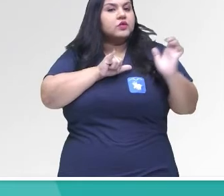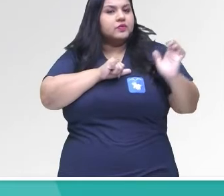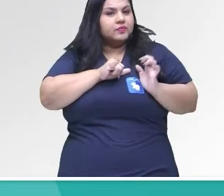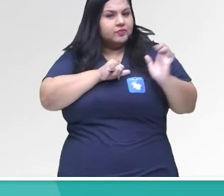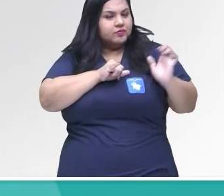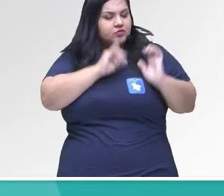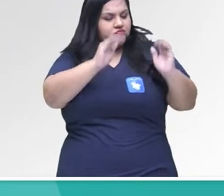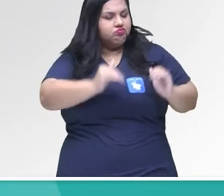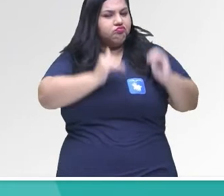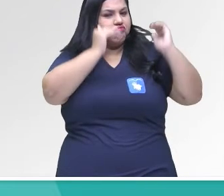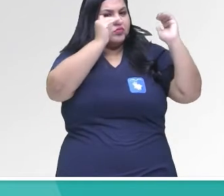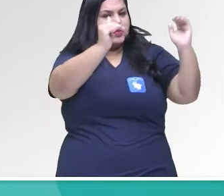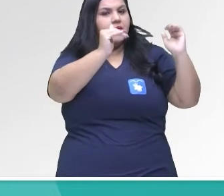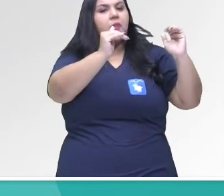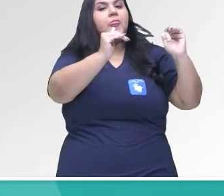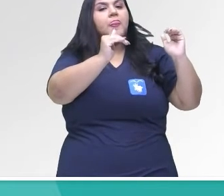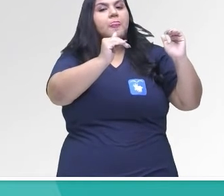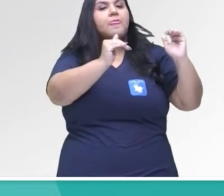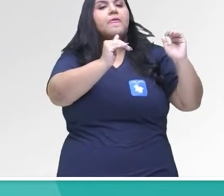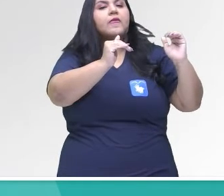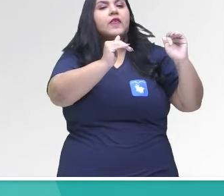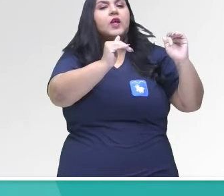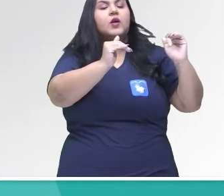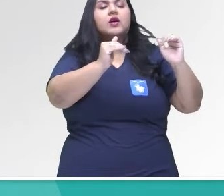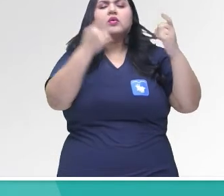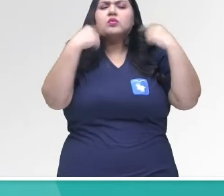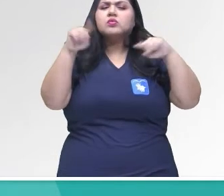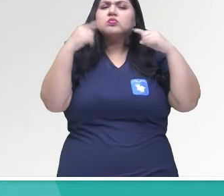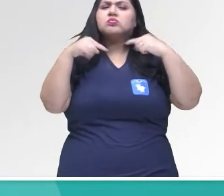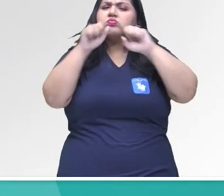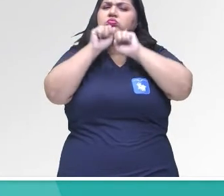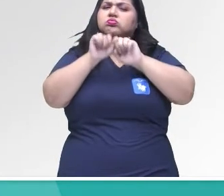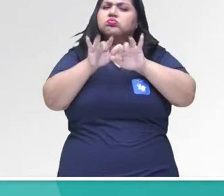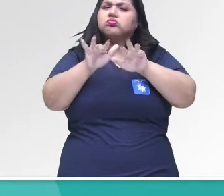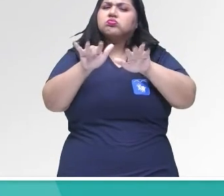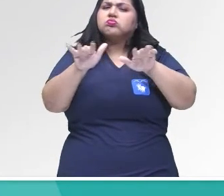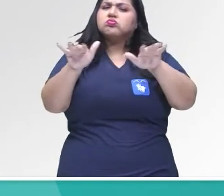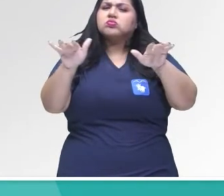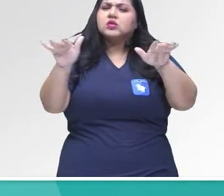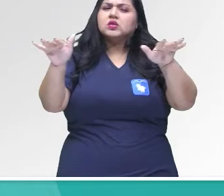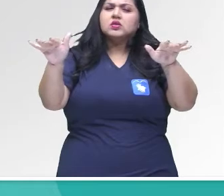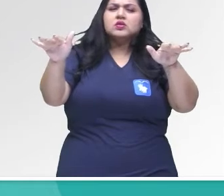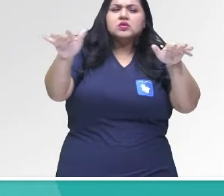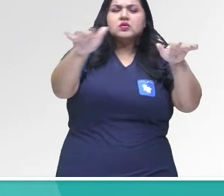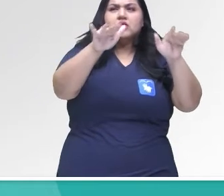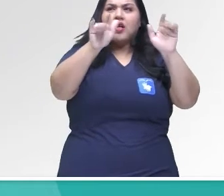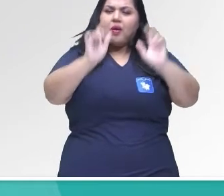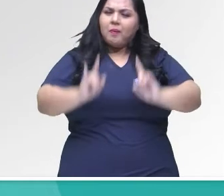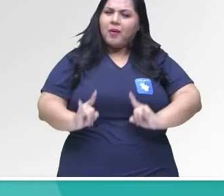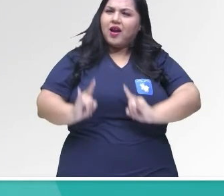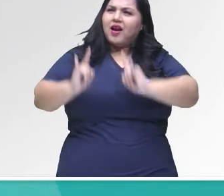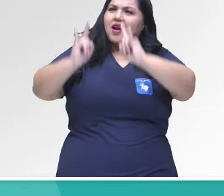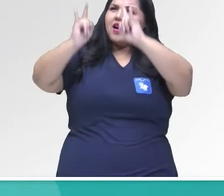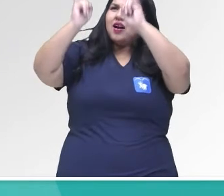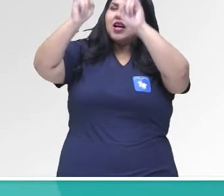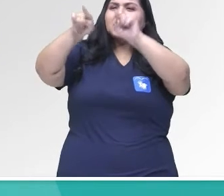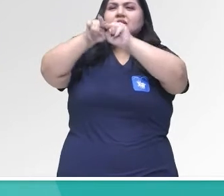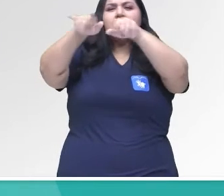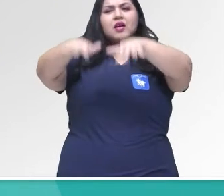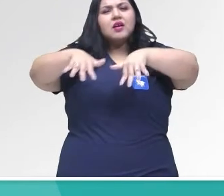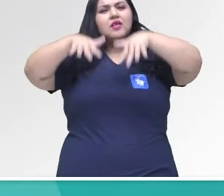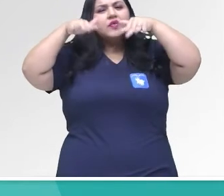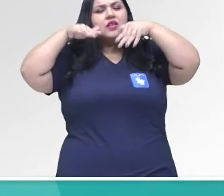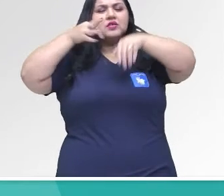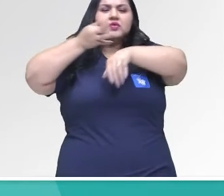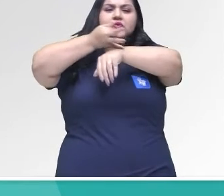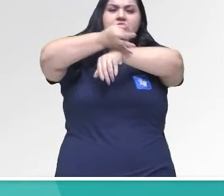Rio de Janeiro, um ritmo musical se esparrama pelos tapetes dos apartamentos e auditórios da universidade da